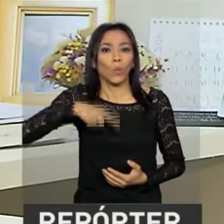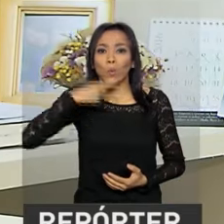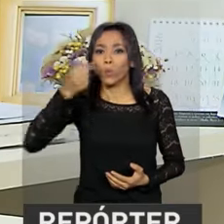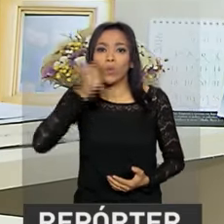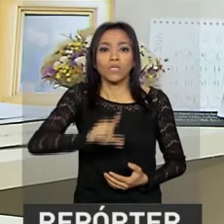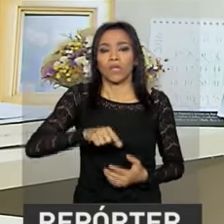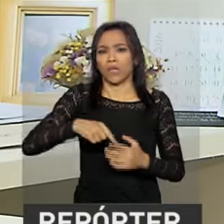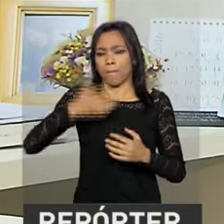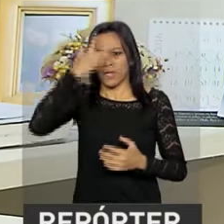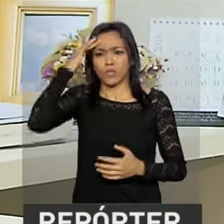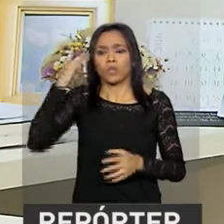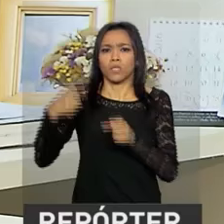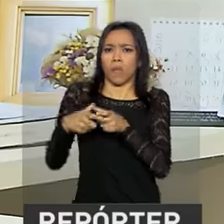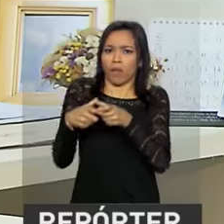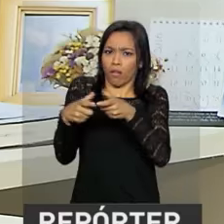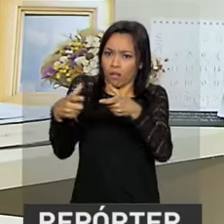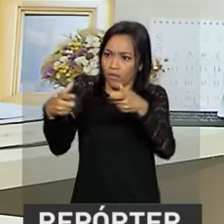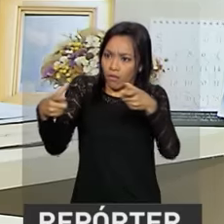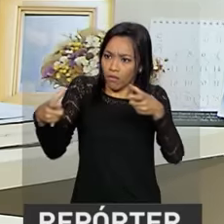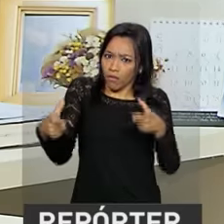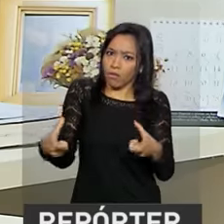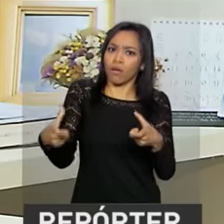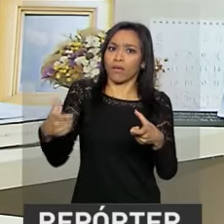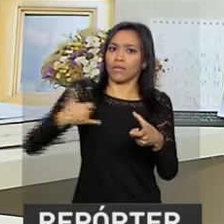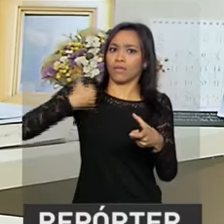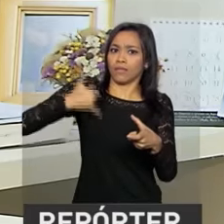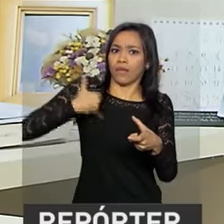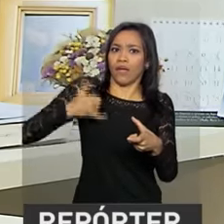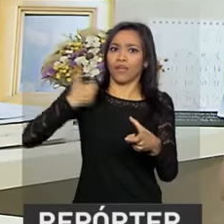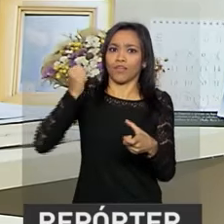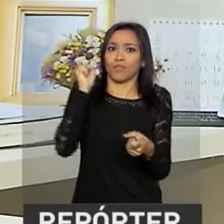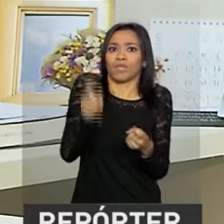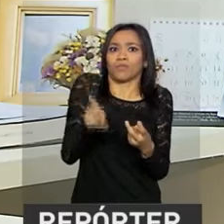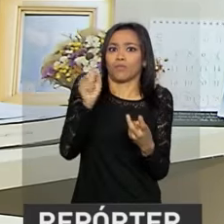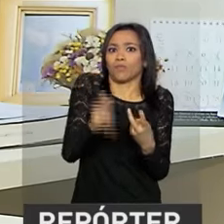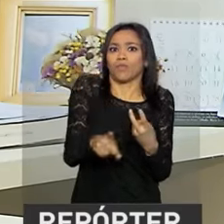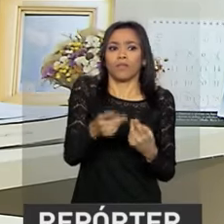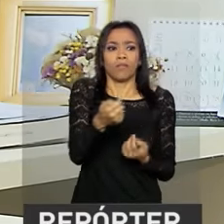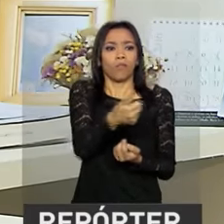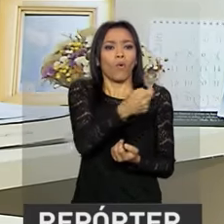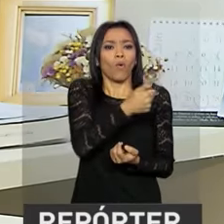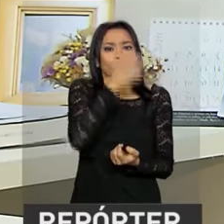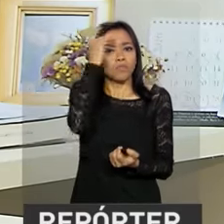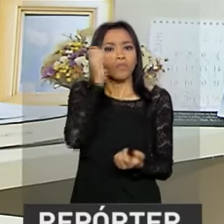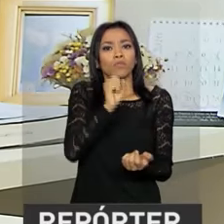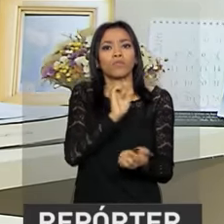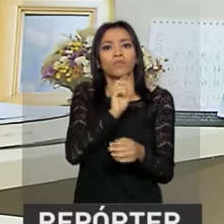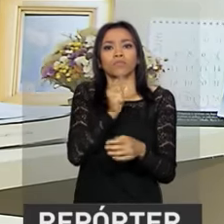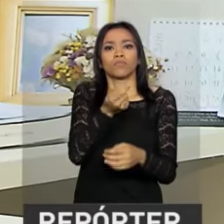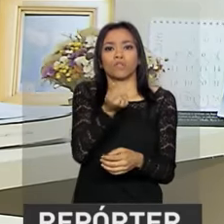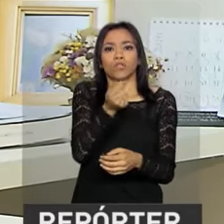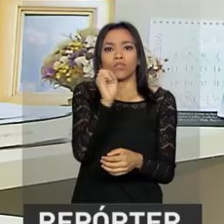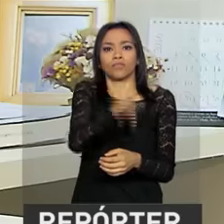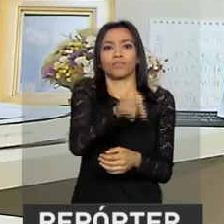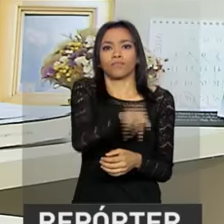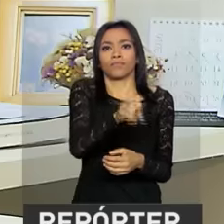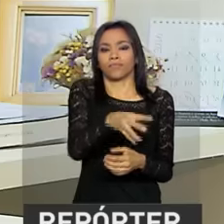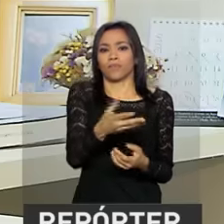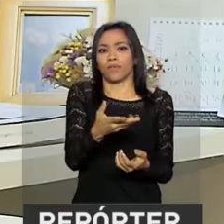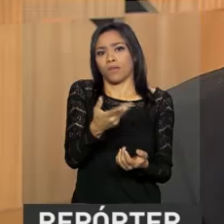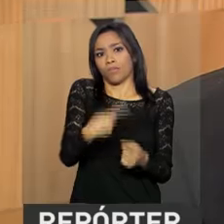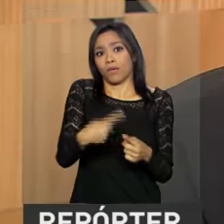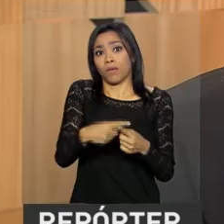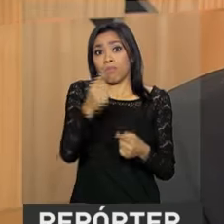tem mais pessoas entrando em benefício Previdenciário e menos pessoas contribuindo já que eu tenho menos pessoas